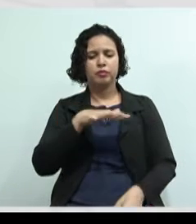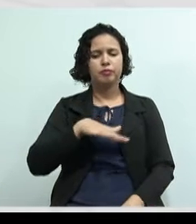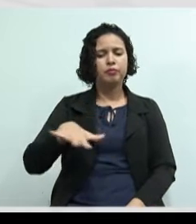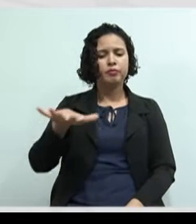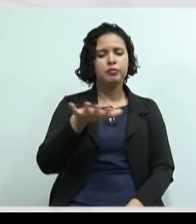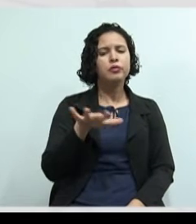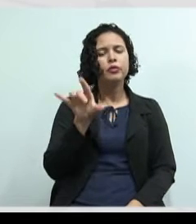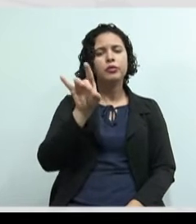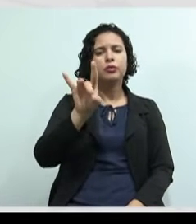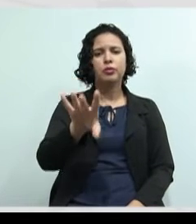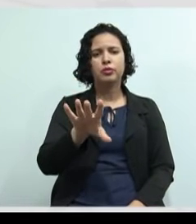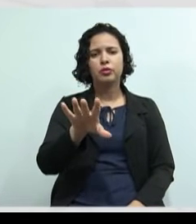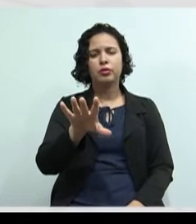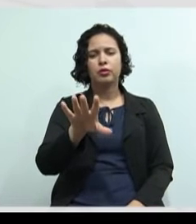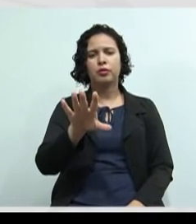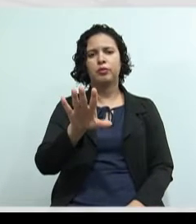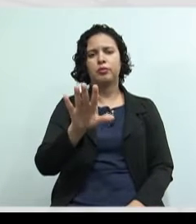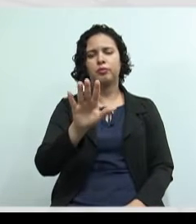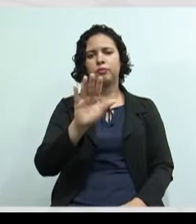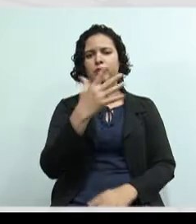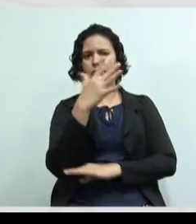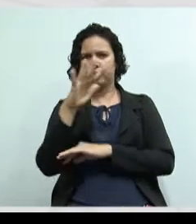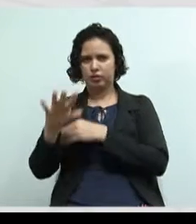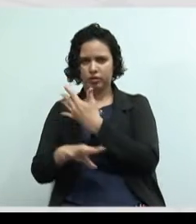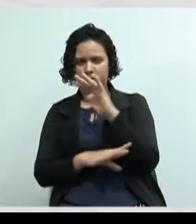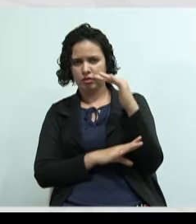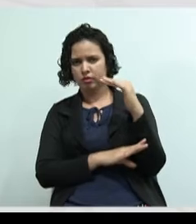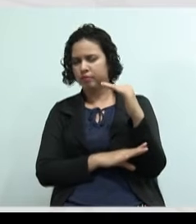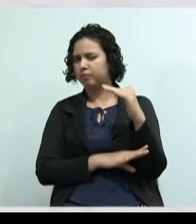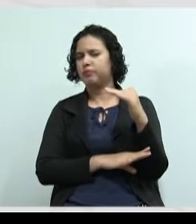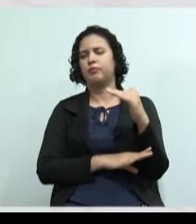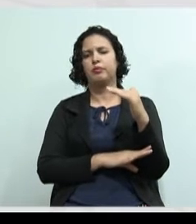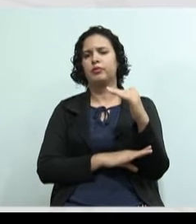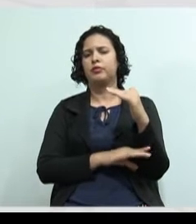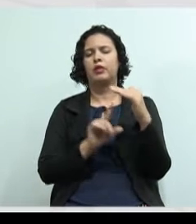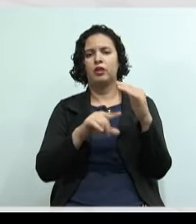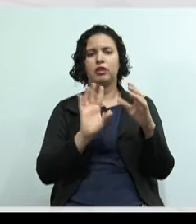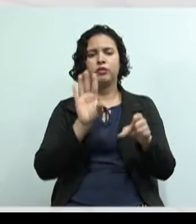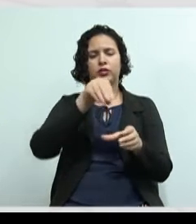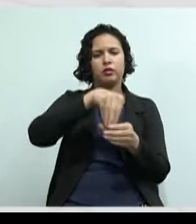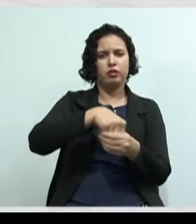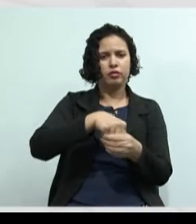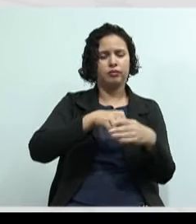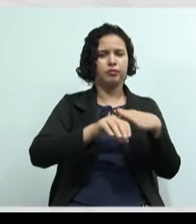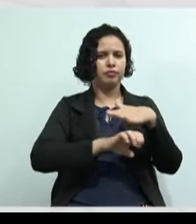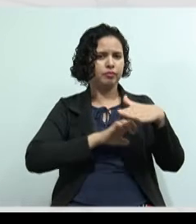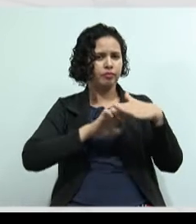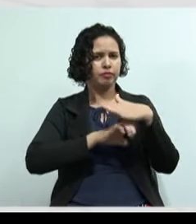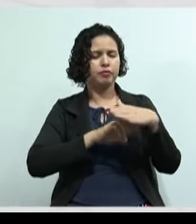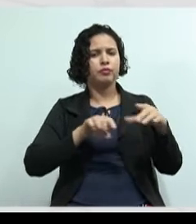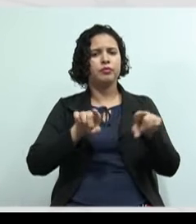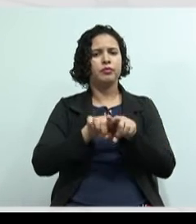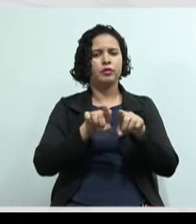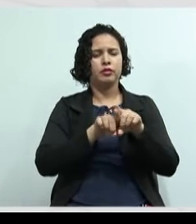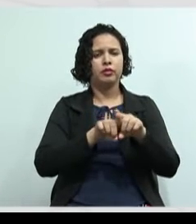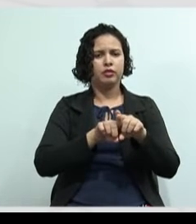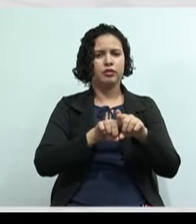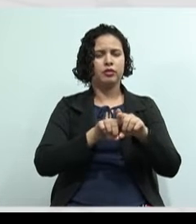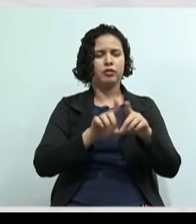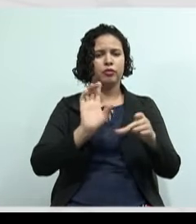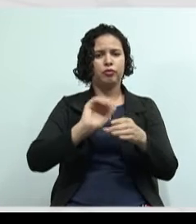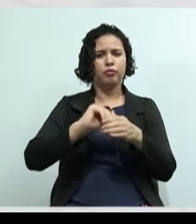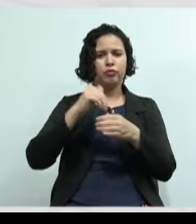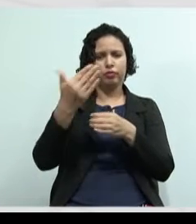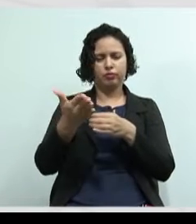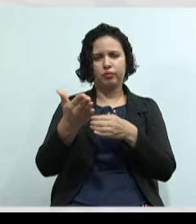ambientais, não é só aquela do ambiente, não, do meio ambiente não, tá? É ambiente interno e ambiente externo, aquele que está falando dos concorrentes,